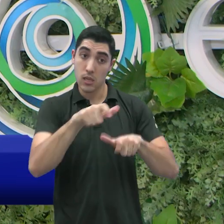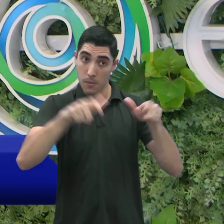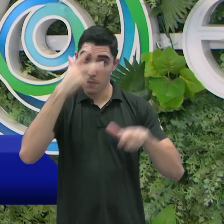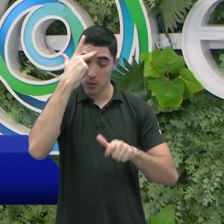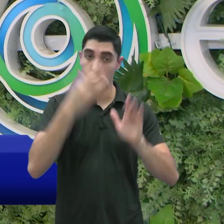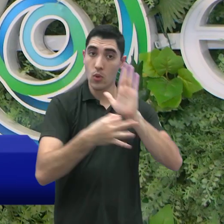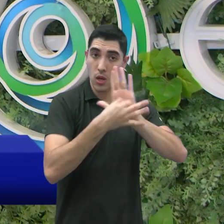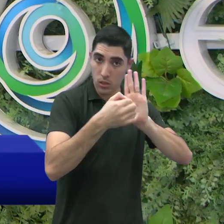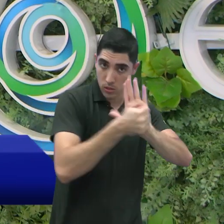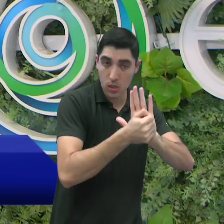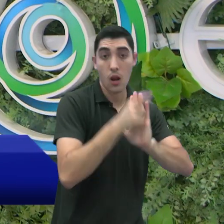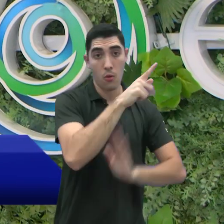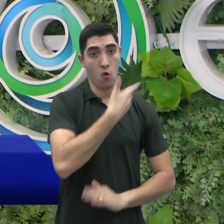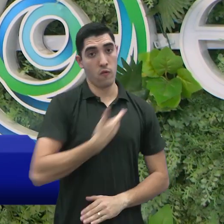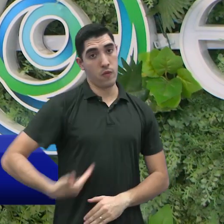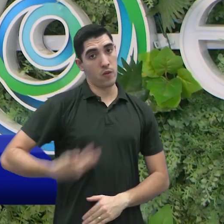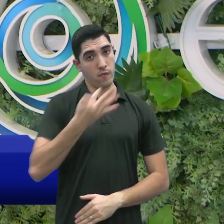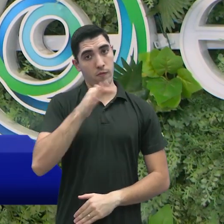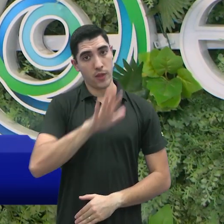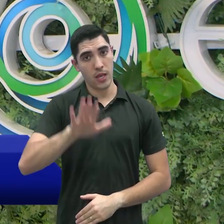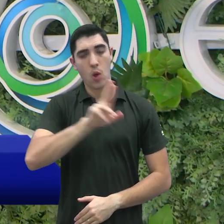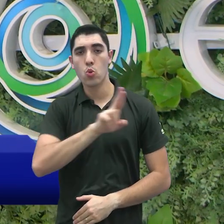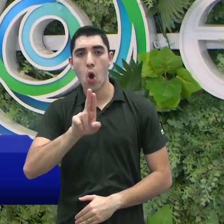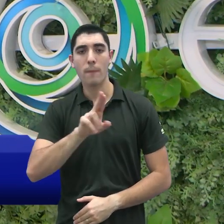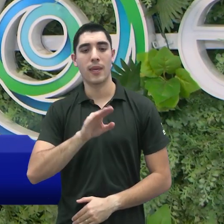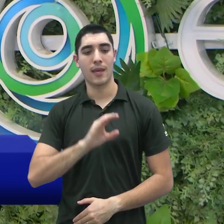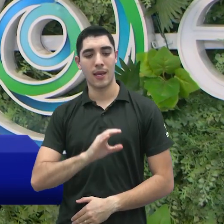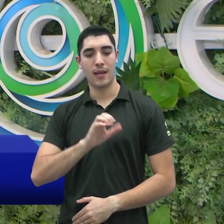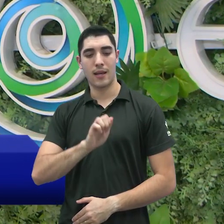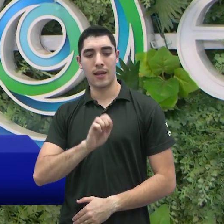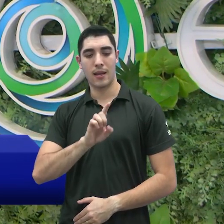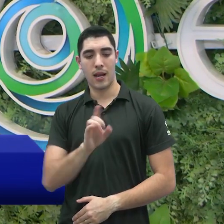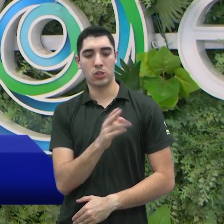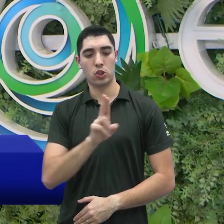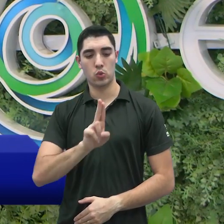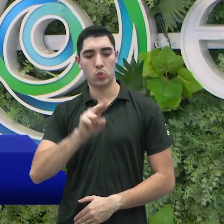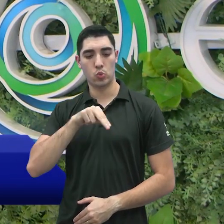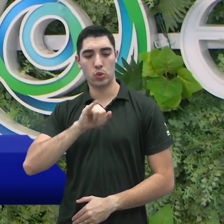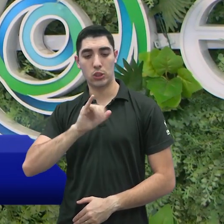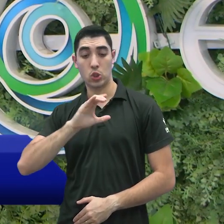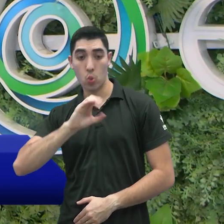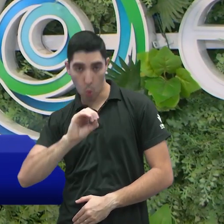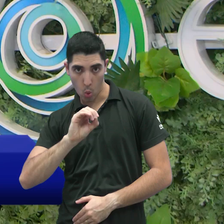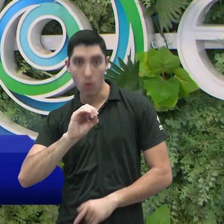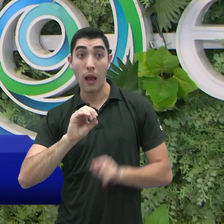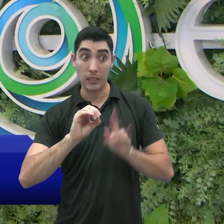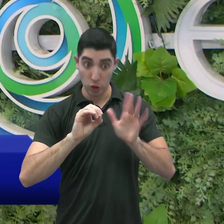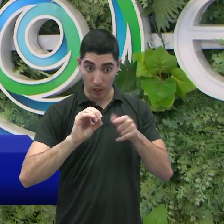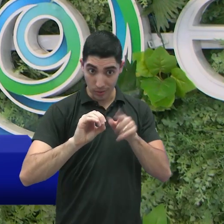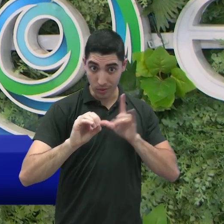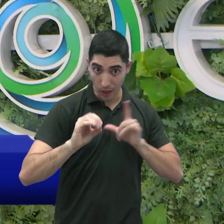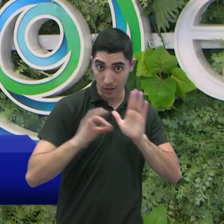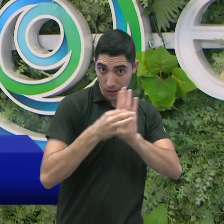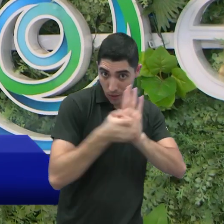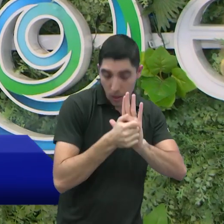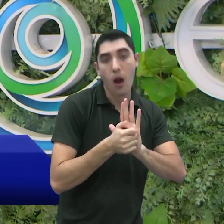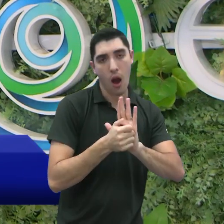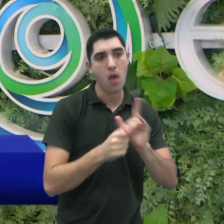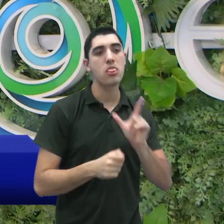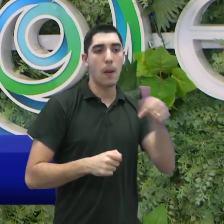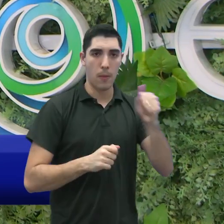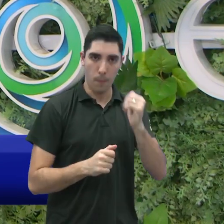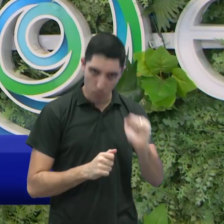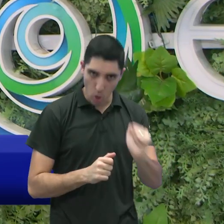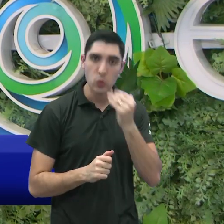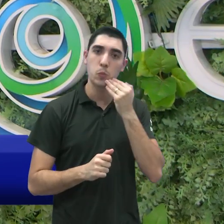né, no cadastro único do governo federal, que tem ali um número de inscrição social. Eles podem estar solicitando esse